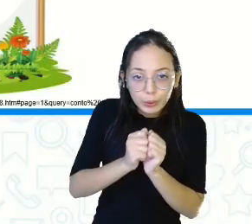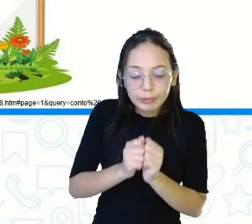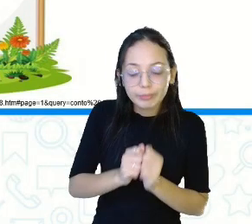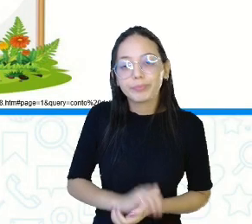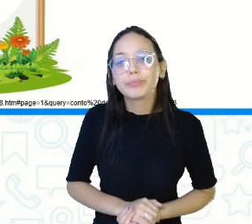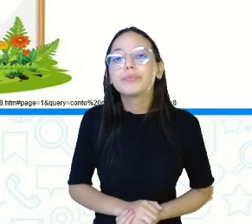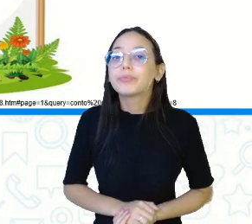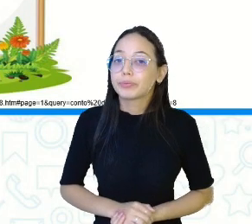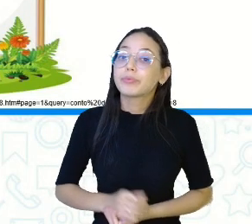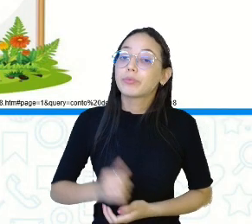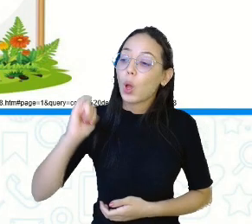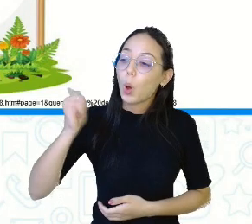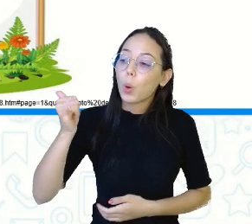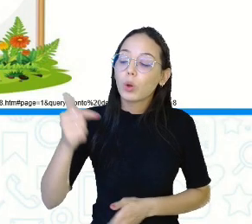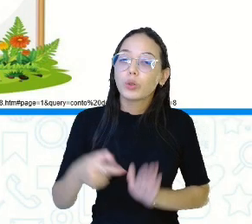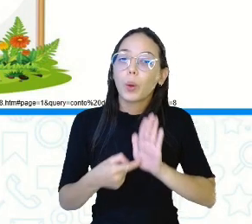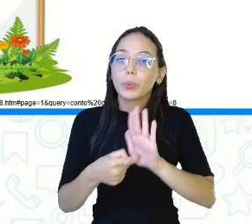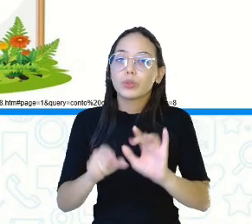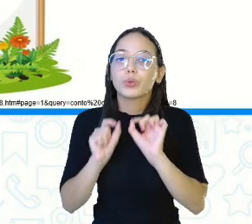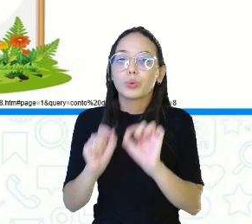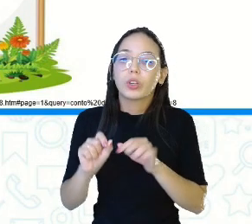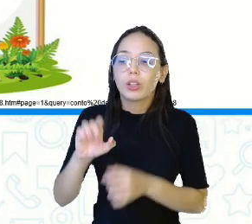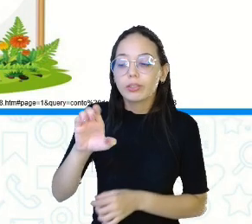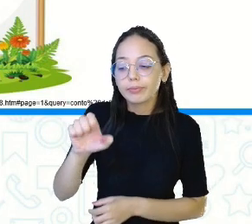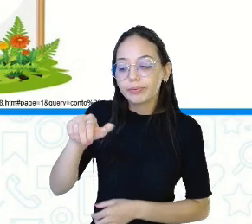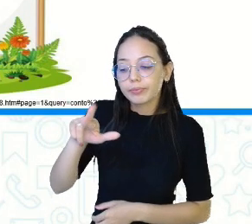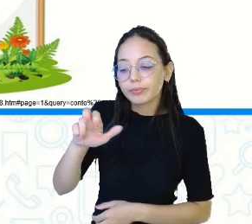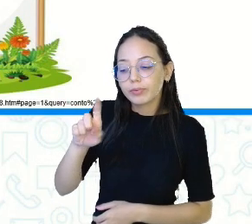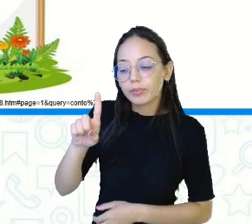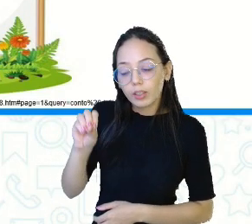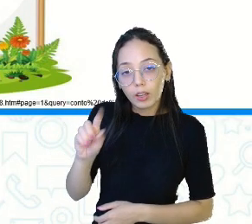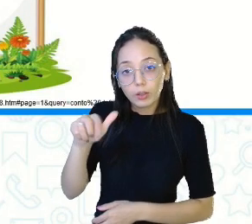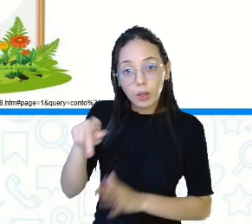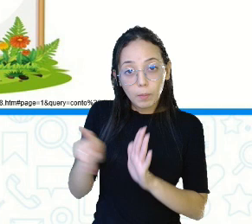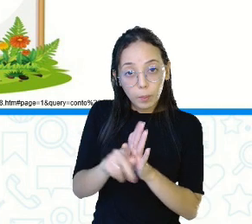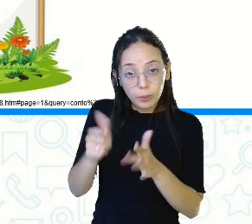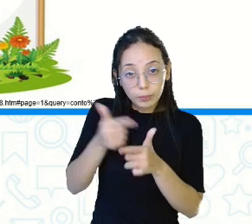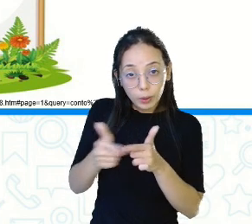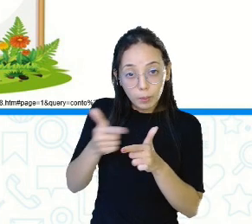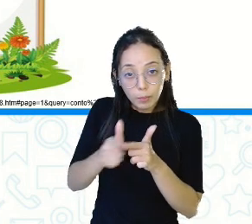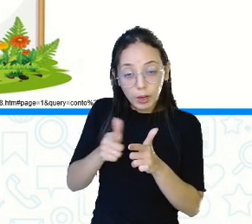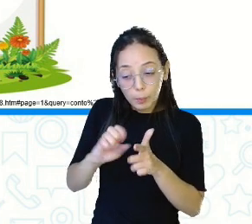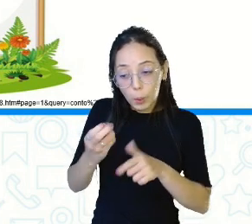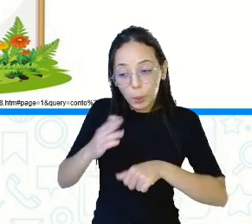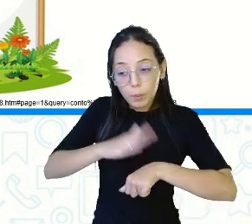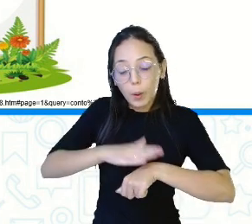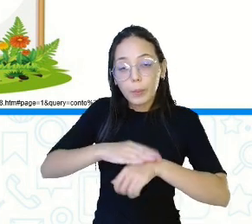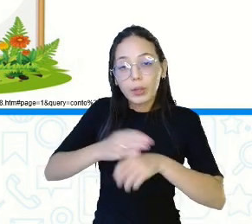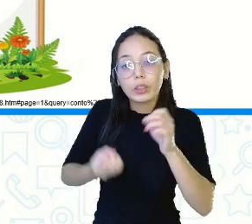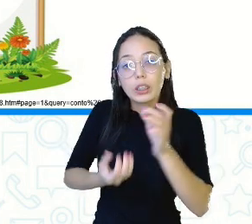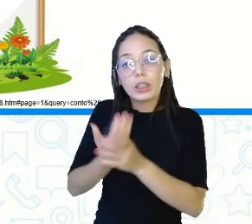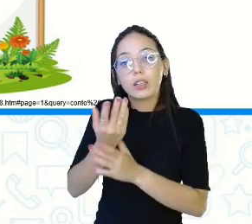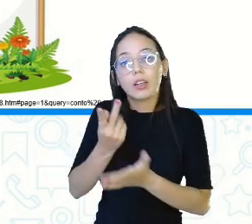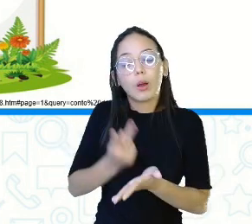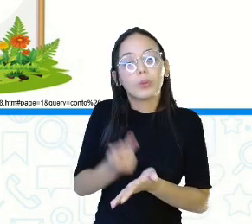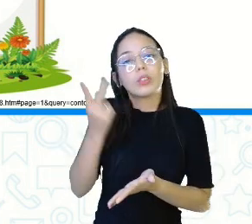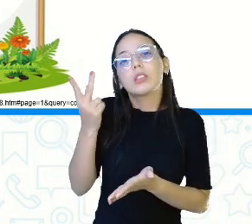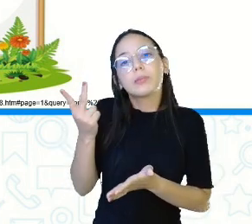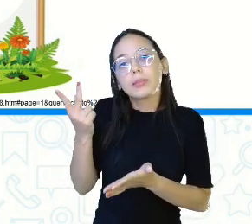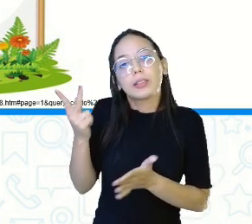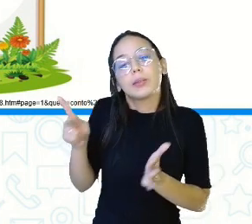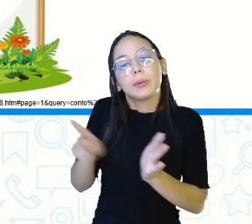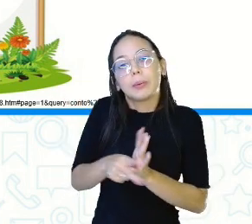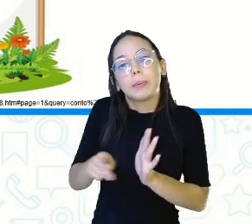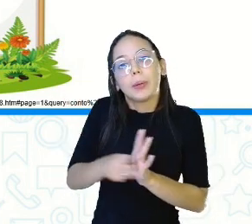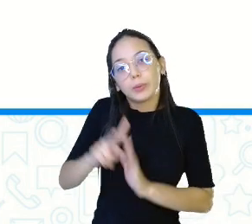conto apresenta sempre o enredo, que é um problema ou situação que dá origem aos acontecimentos de